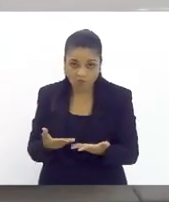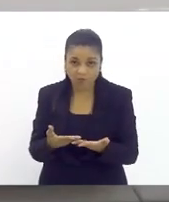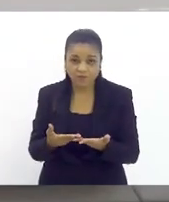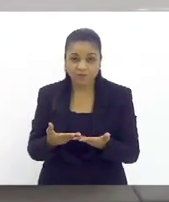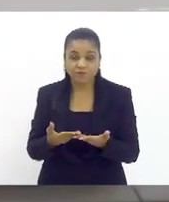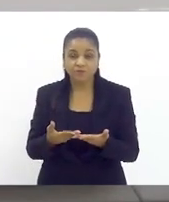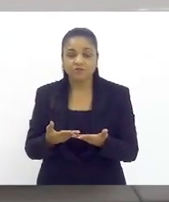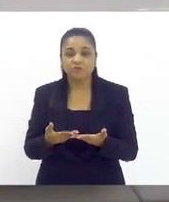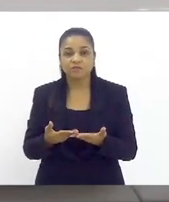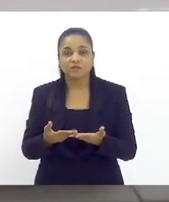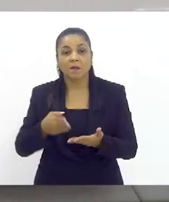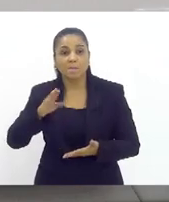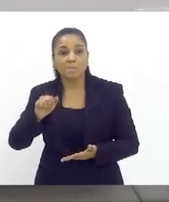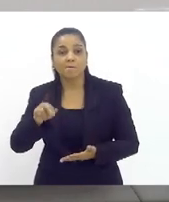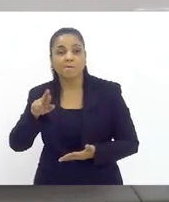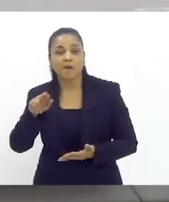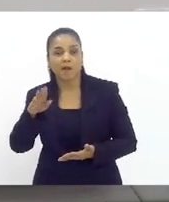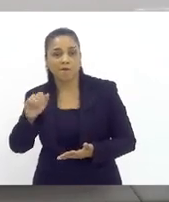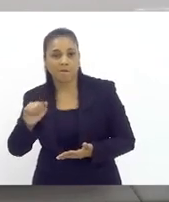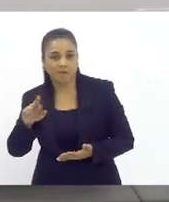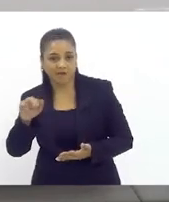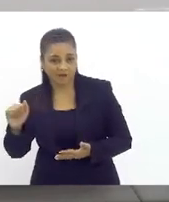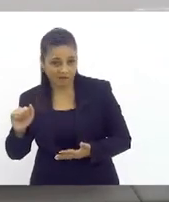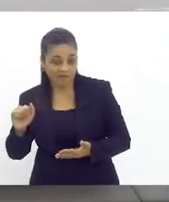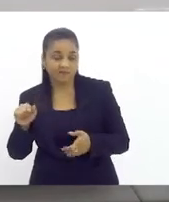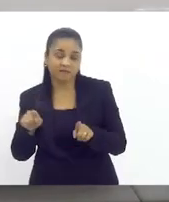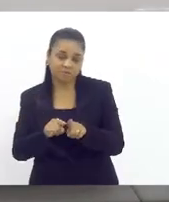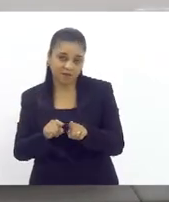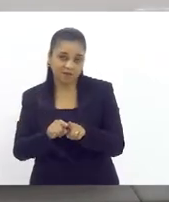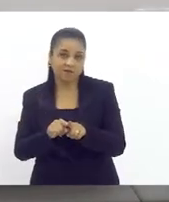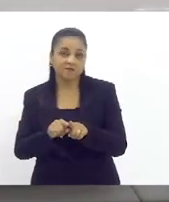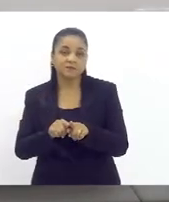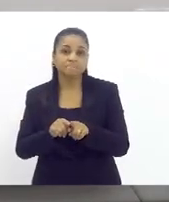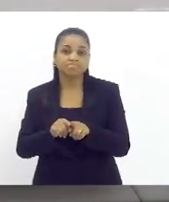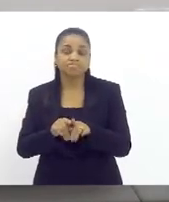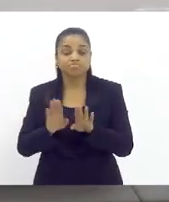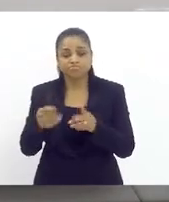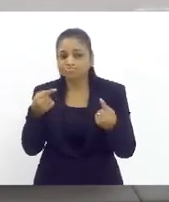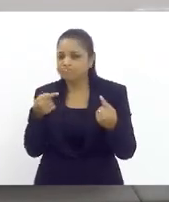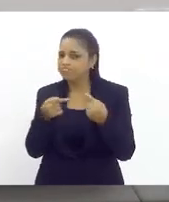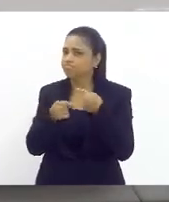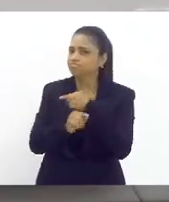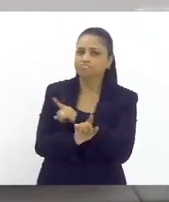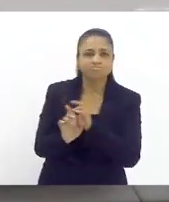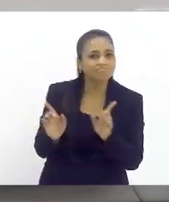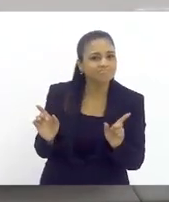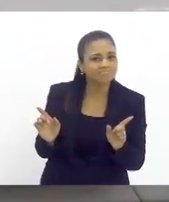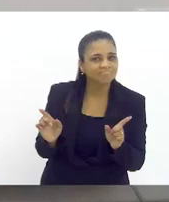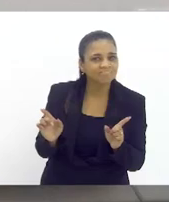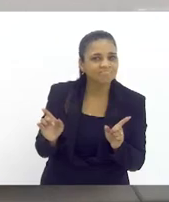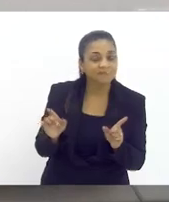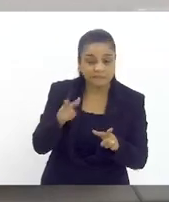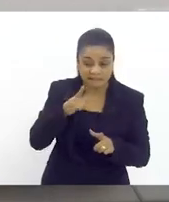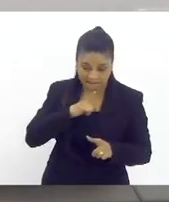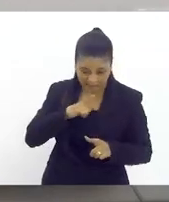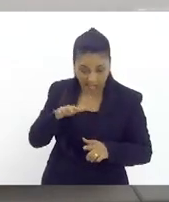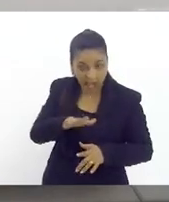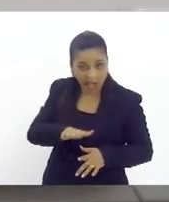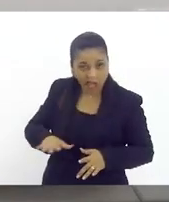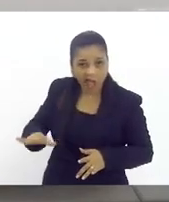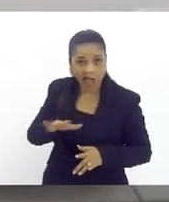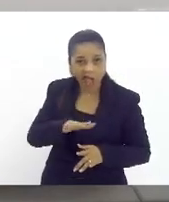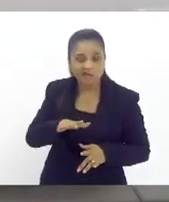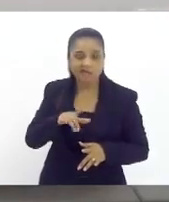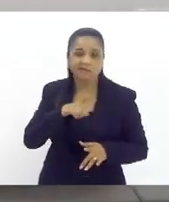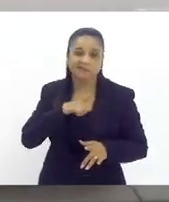pela Bárbara peregrine Então realmente algo não bate né Tem área tem